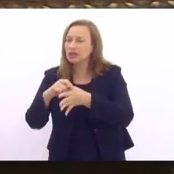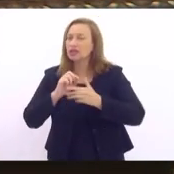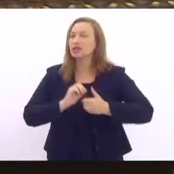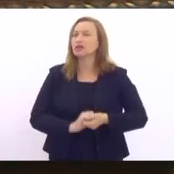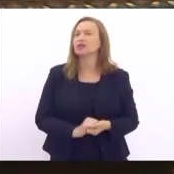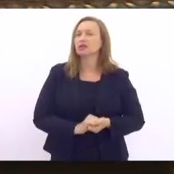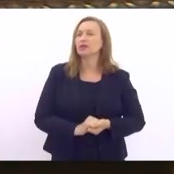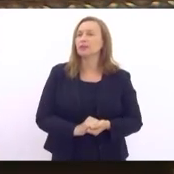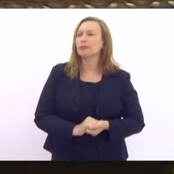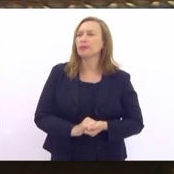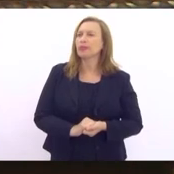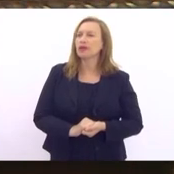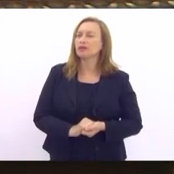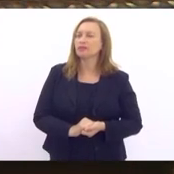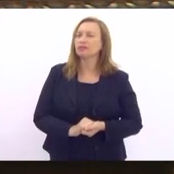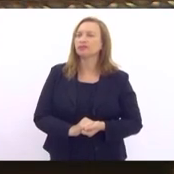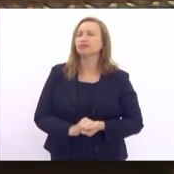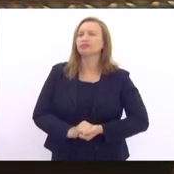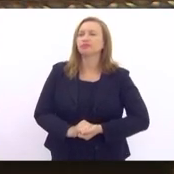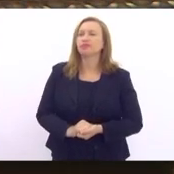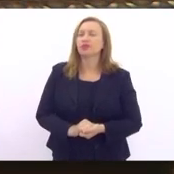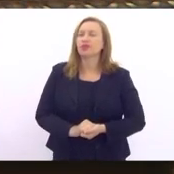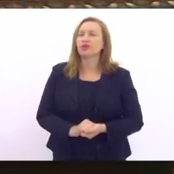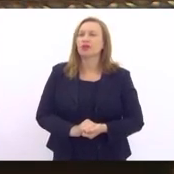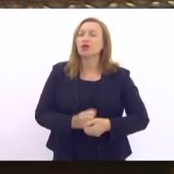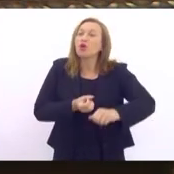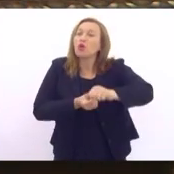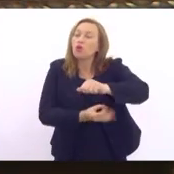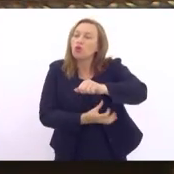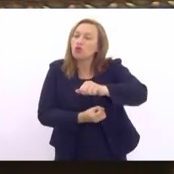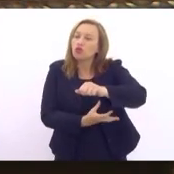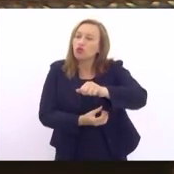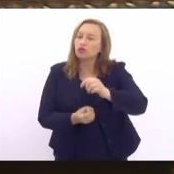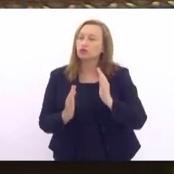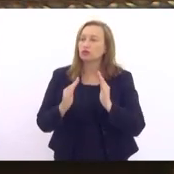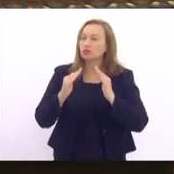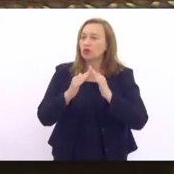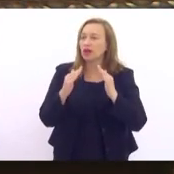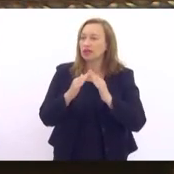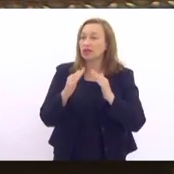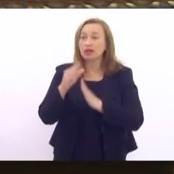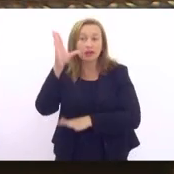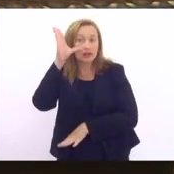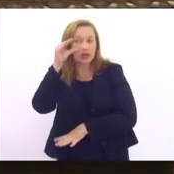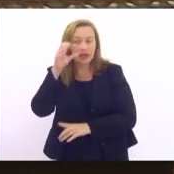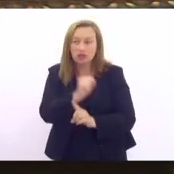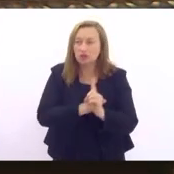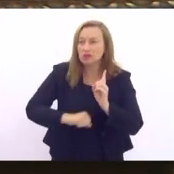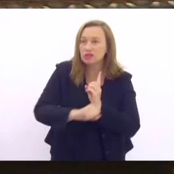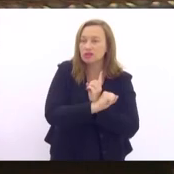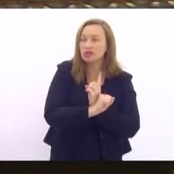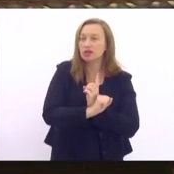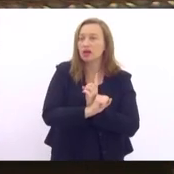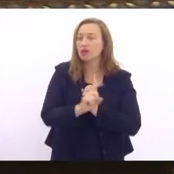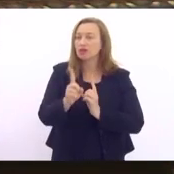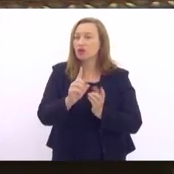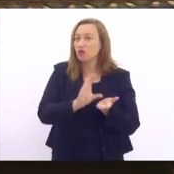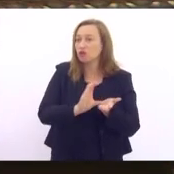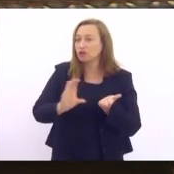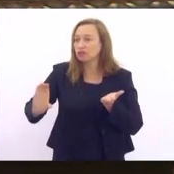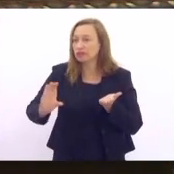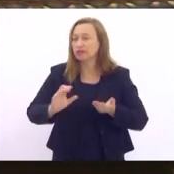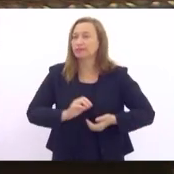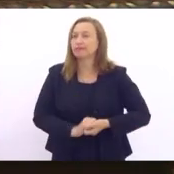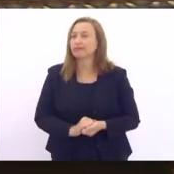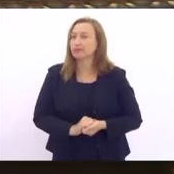remanescente do Fundo de Habitação de Interesse Social não fosse remanejado. Vossa Excelência não estava